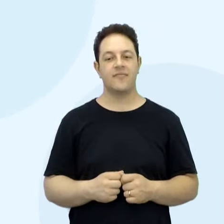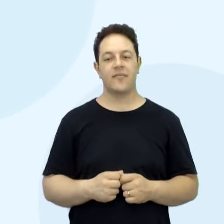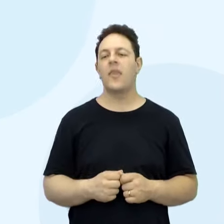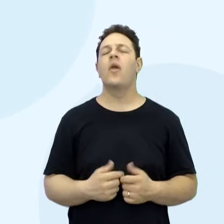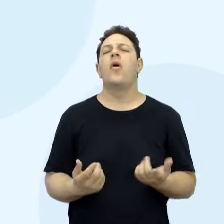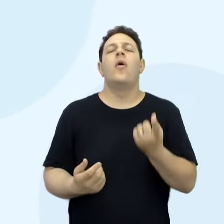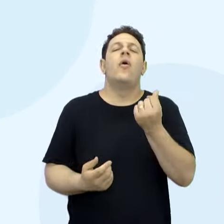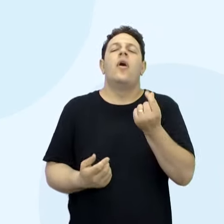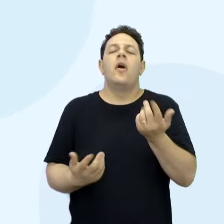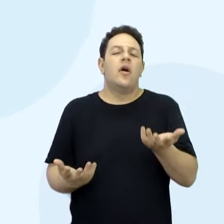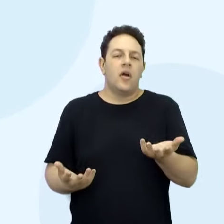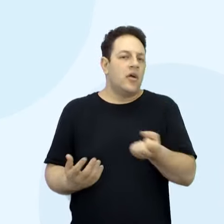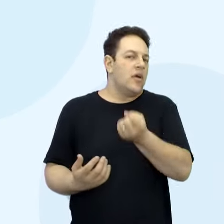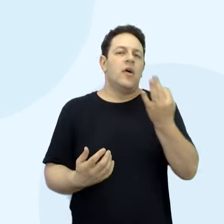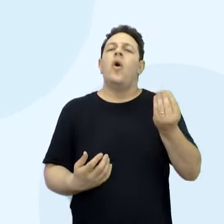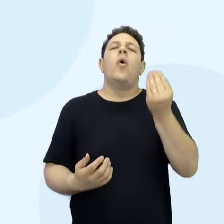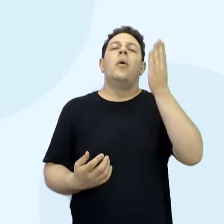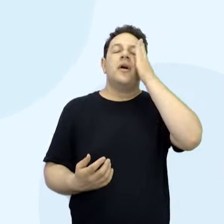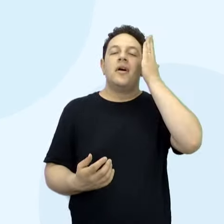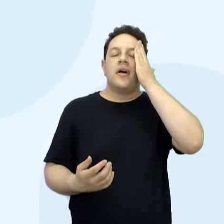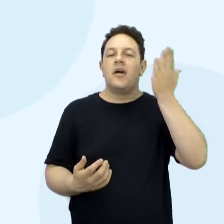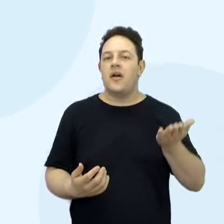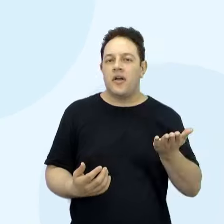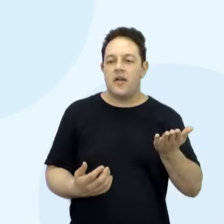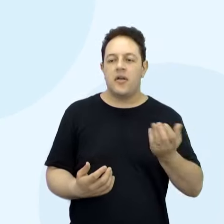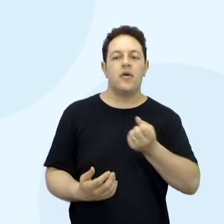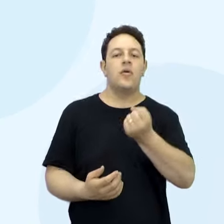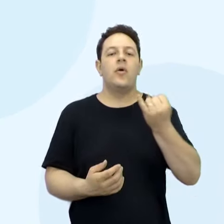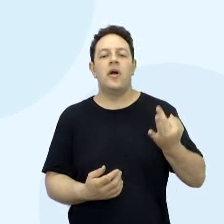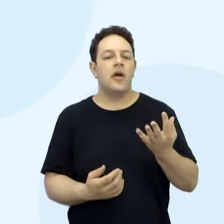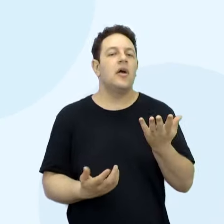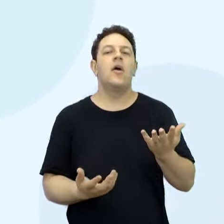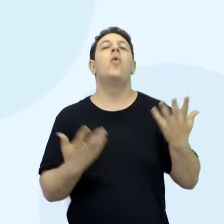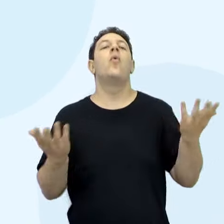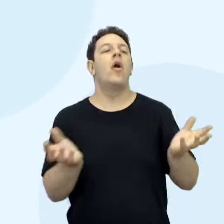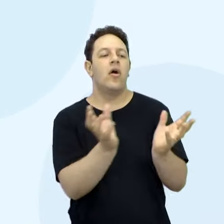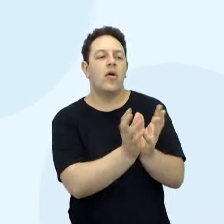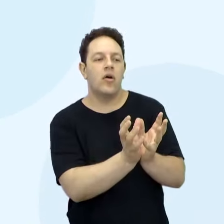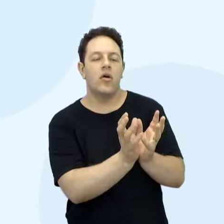De quanto, né? Como que é indicado quanto e